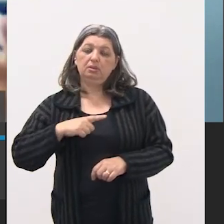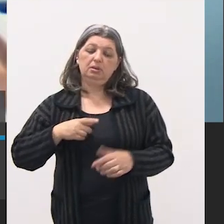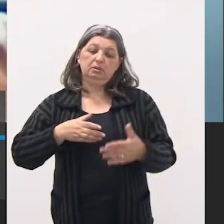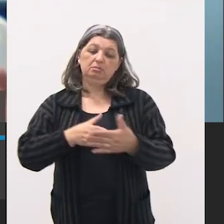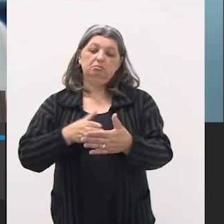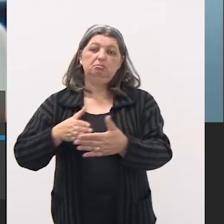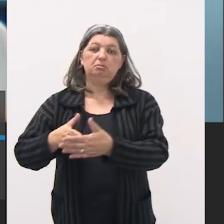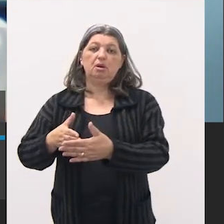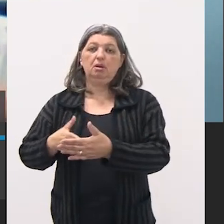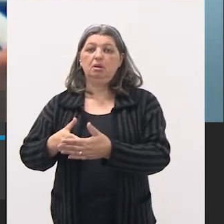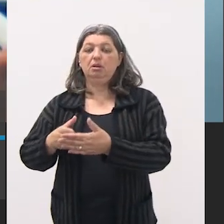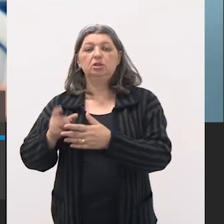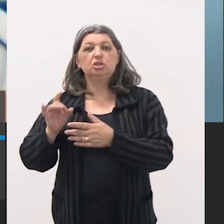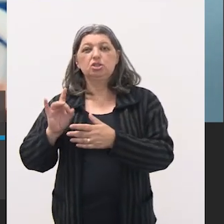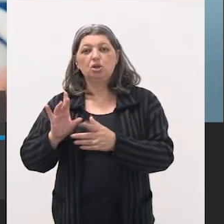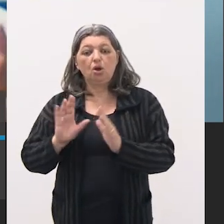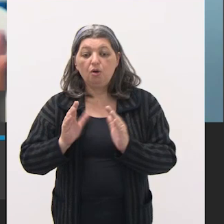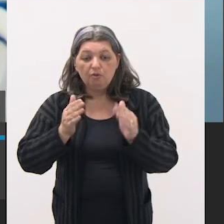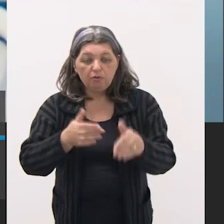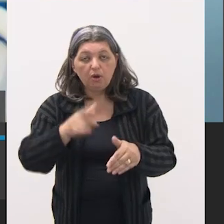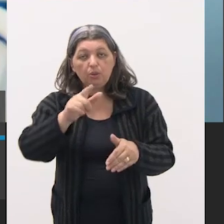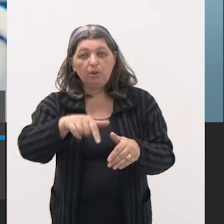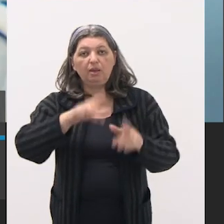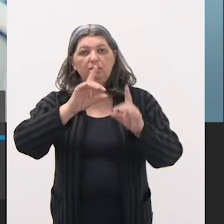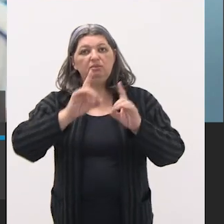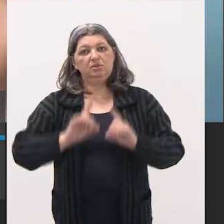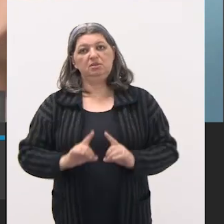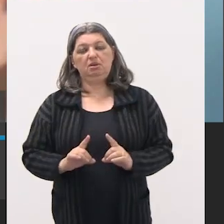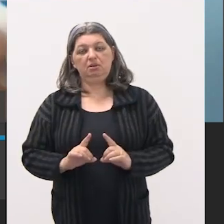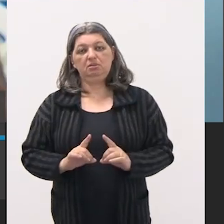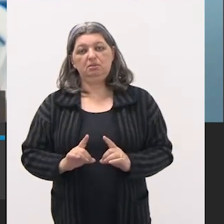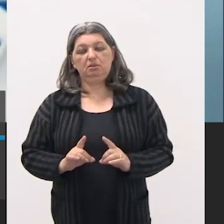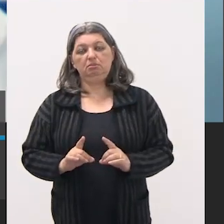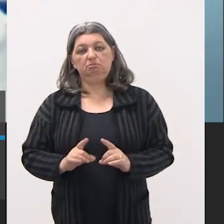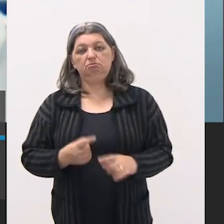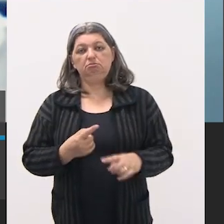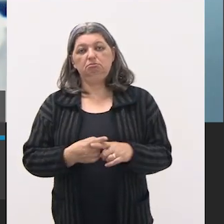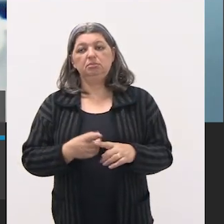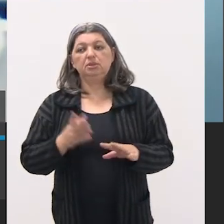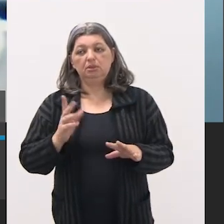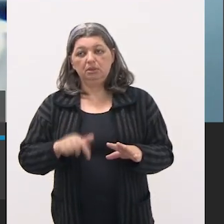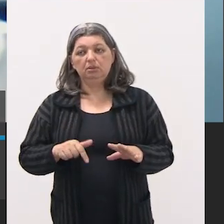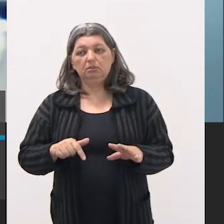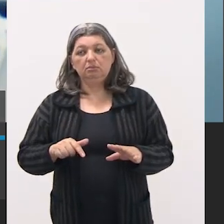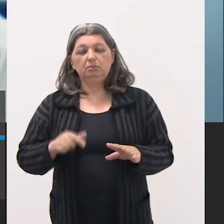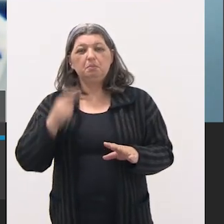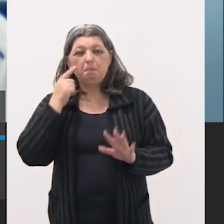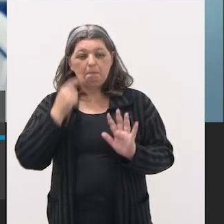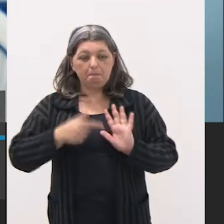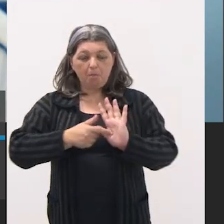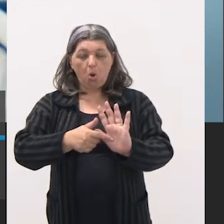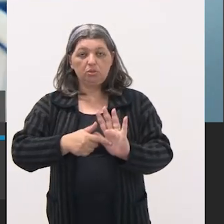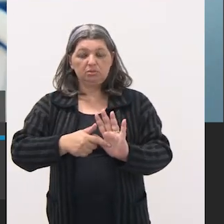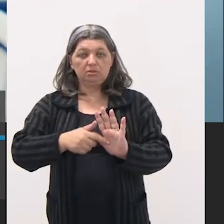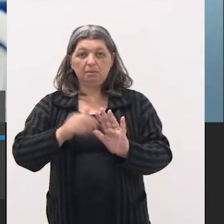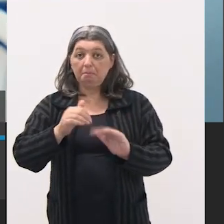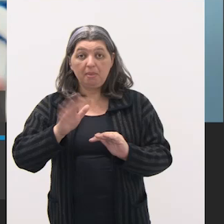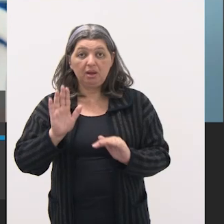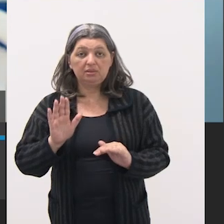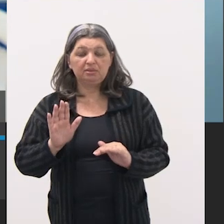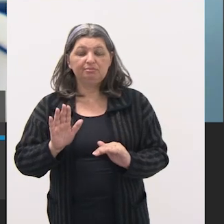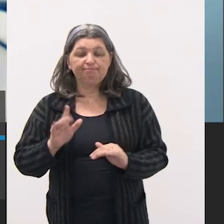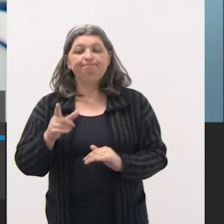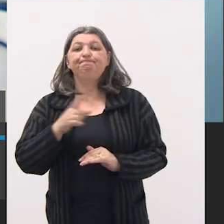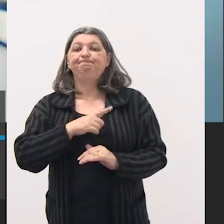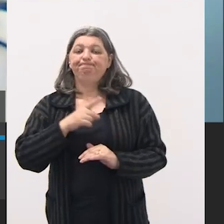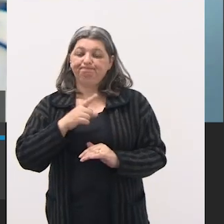como a deficiência, se a deficiência é o segmento que mais ressalta, ela vai ter dificuldade